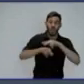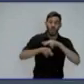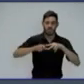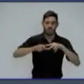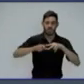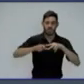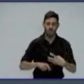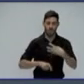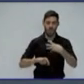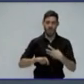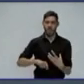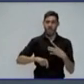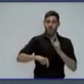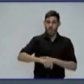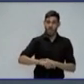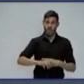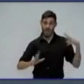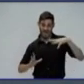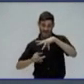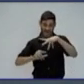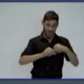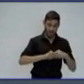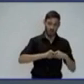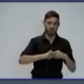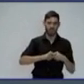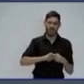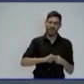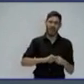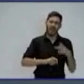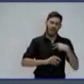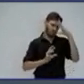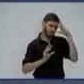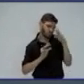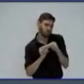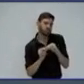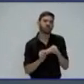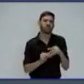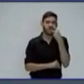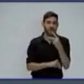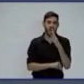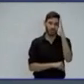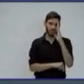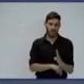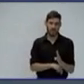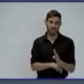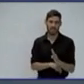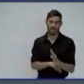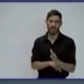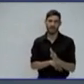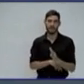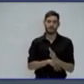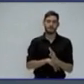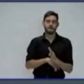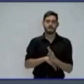no qual nós não queremos entrar, eu falo brevemente sobre o Brasil e os